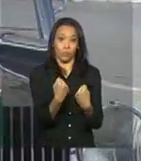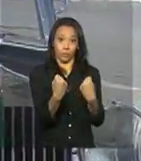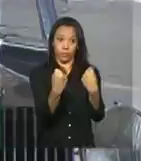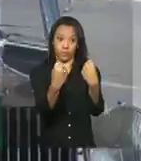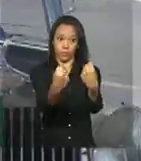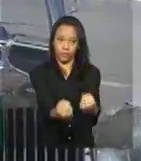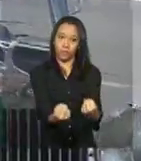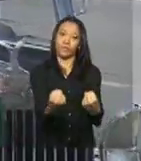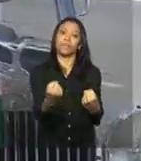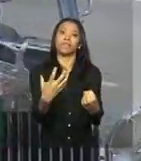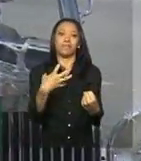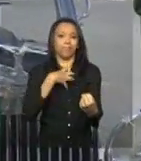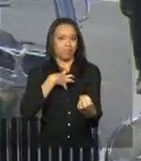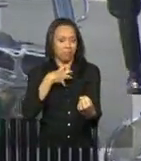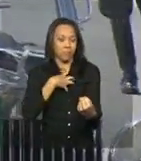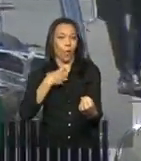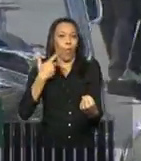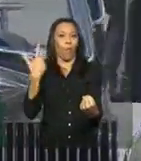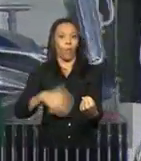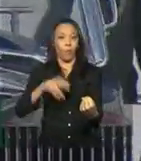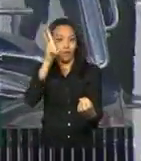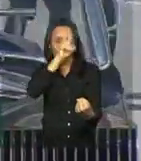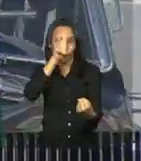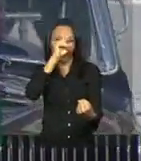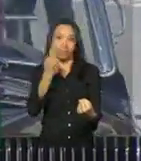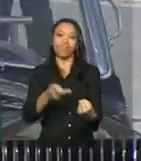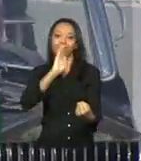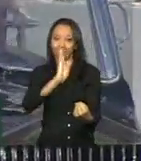que teve a honra de fazer parte da história,